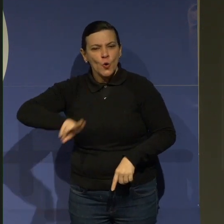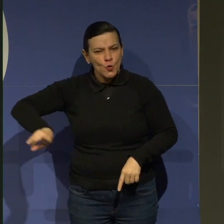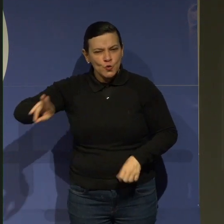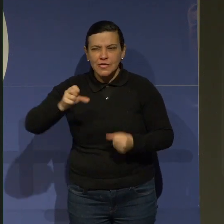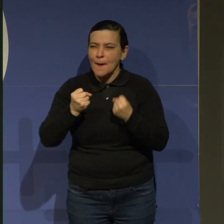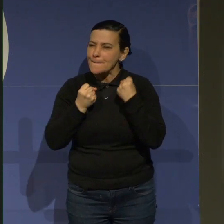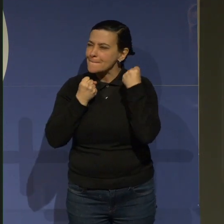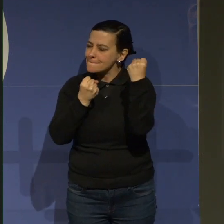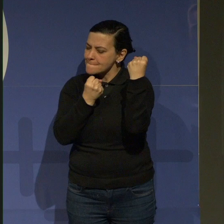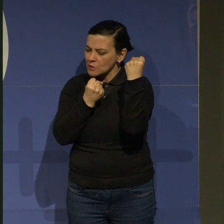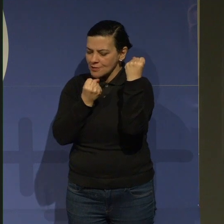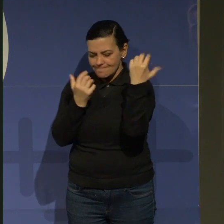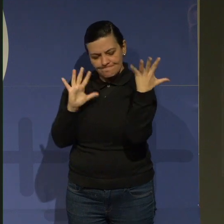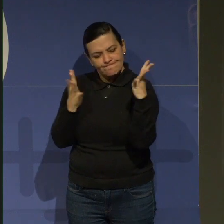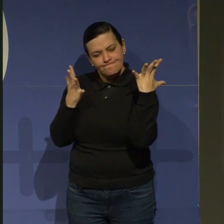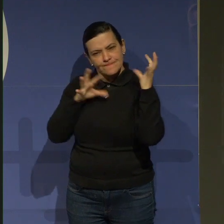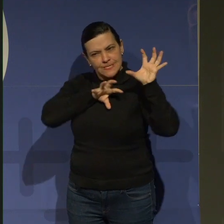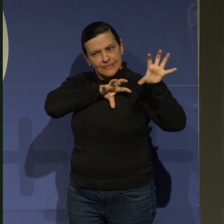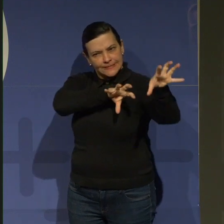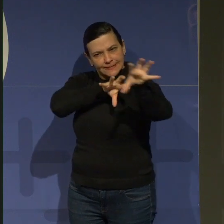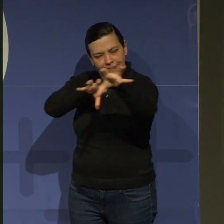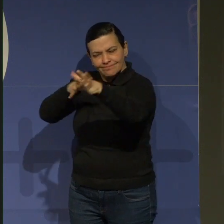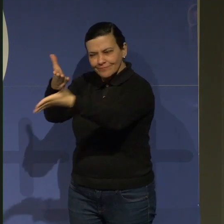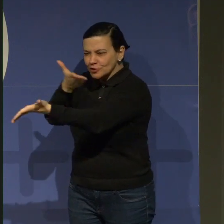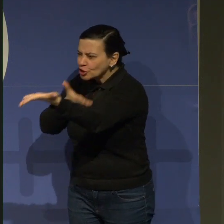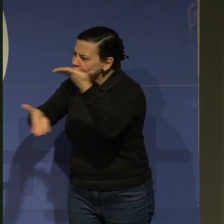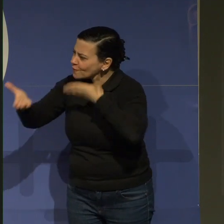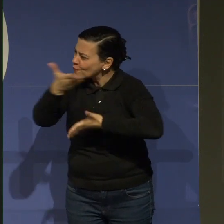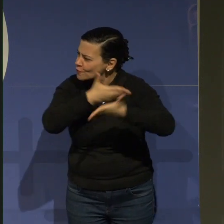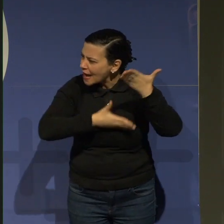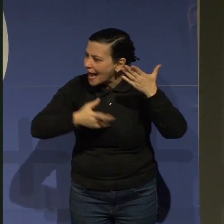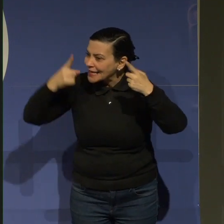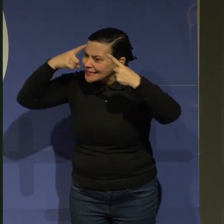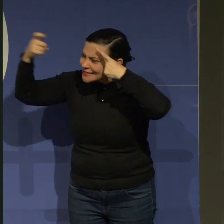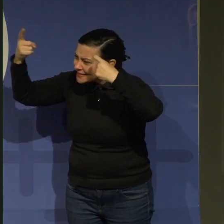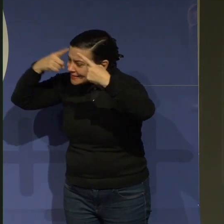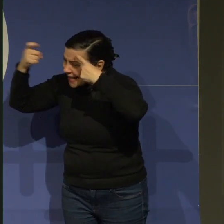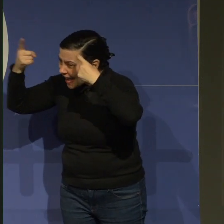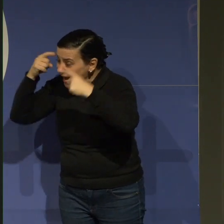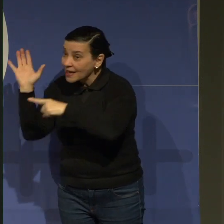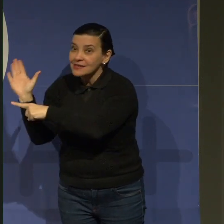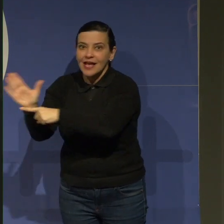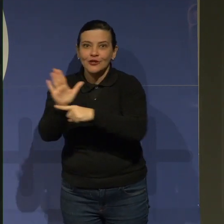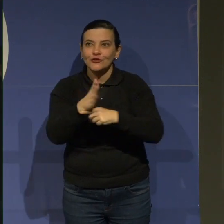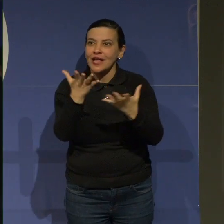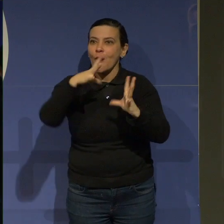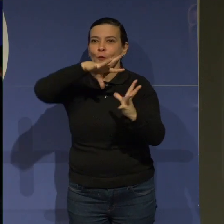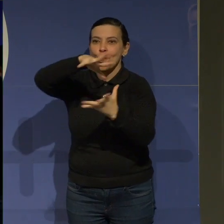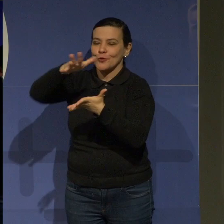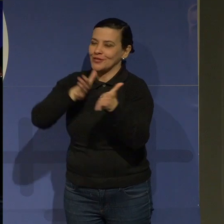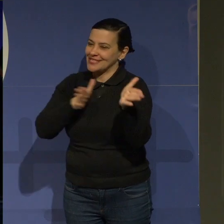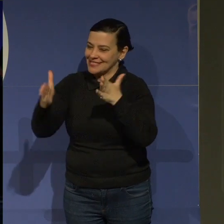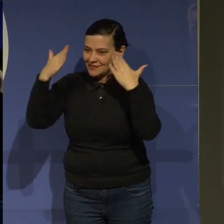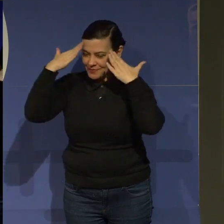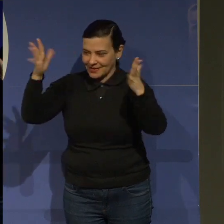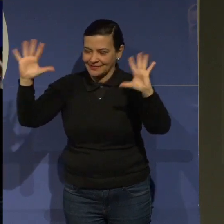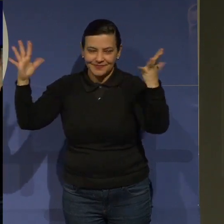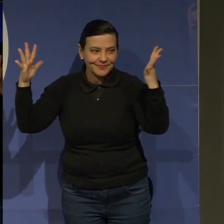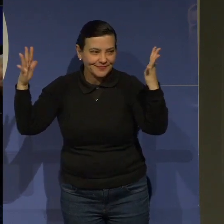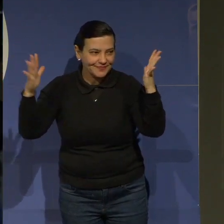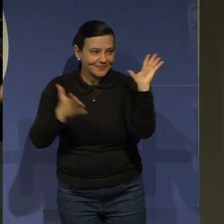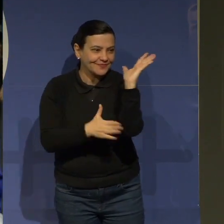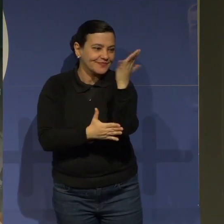de influência para a gente divulgar e compartilhar ideias que podem tornar o nosso mundo acessível. Obrigada.